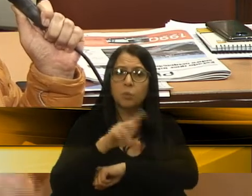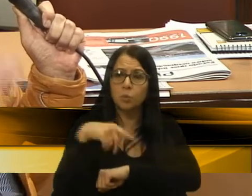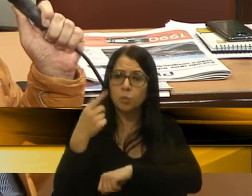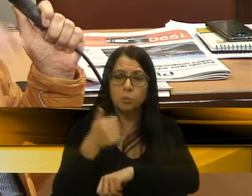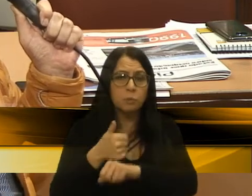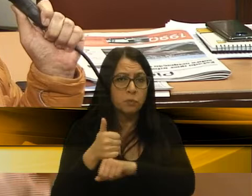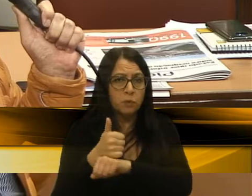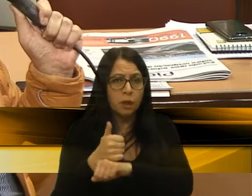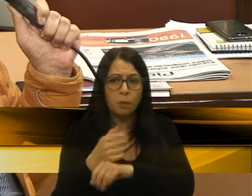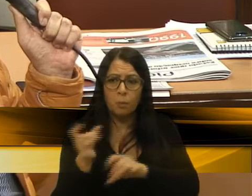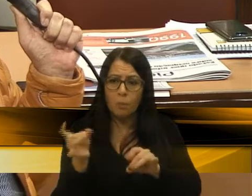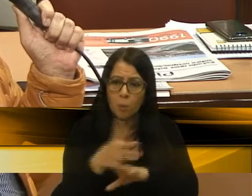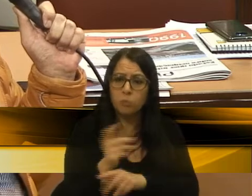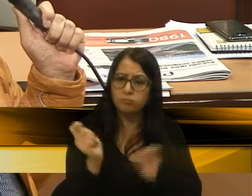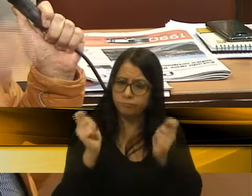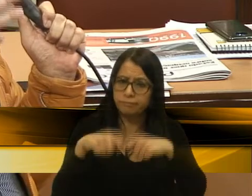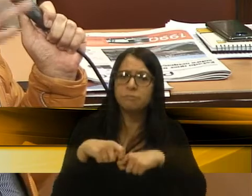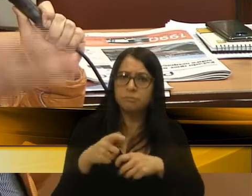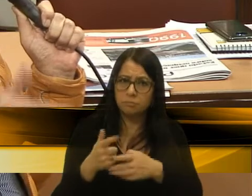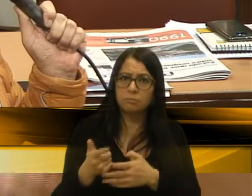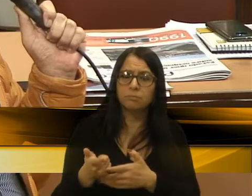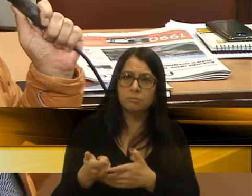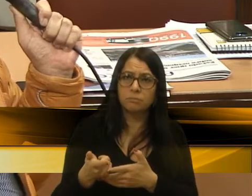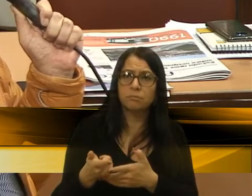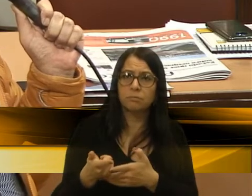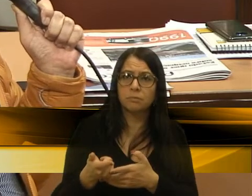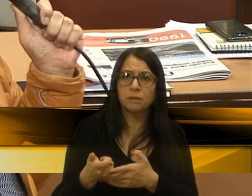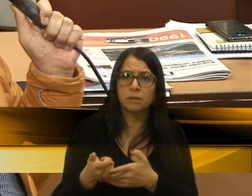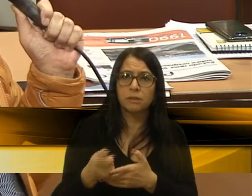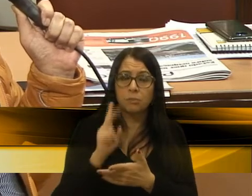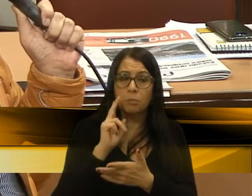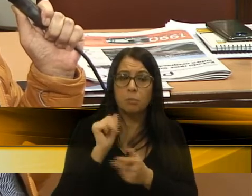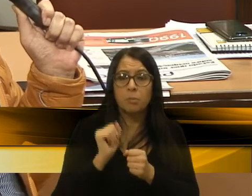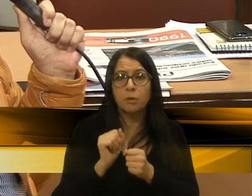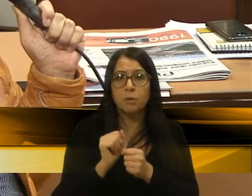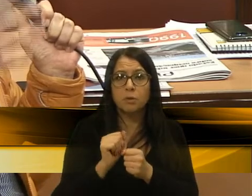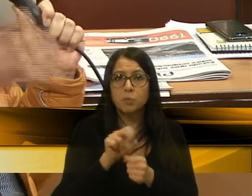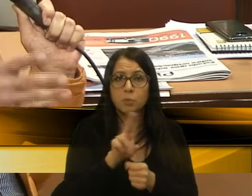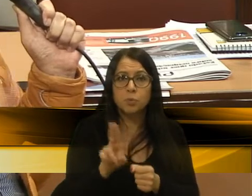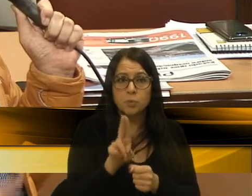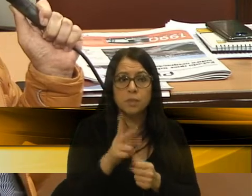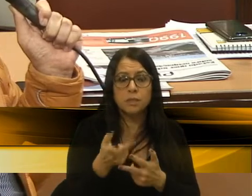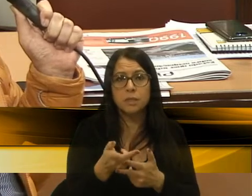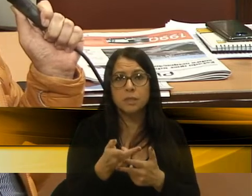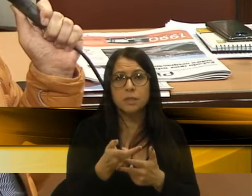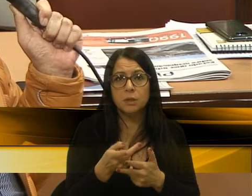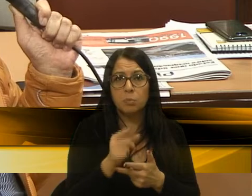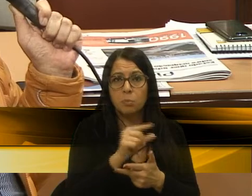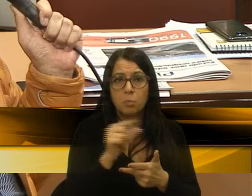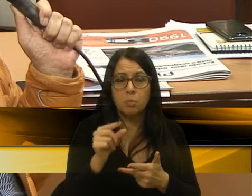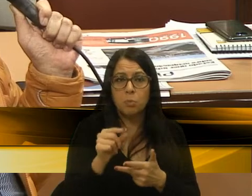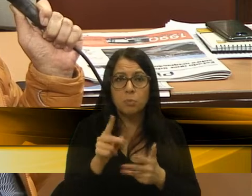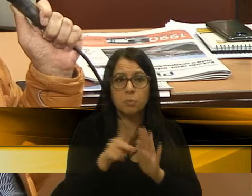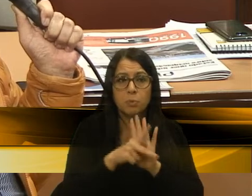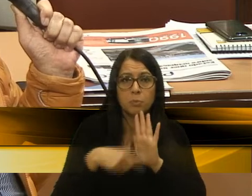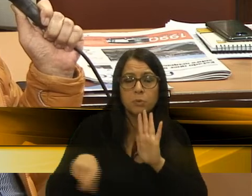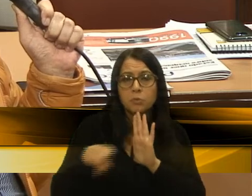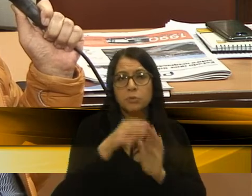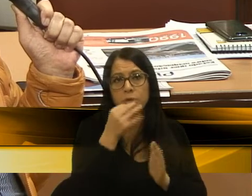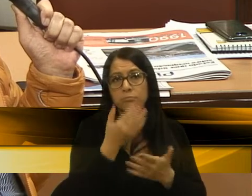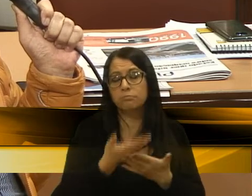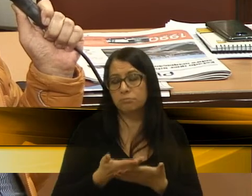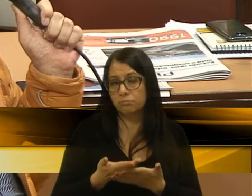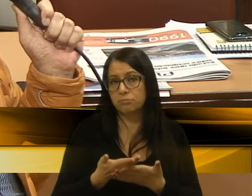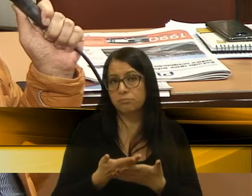profissionais preparados para que a gente possa utilizar, pelo menos em parte, esse patrimônio. Então,